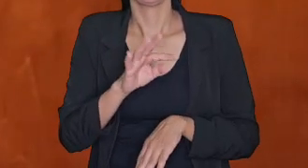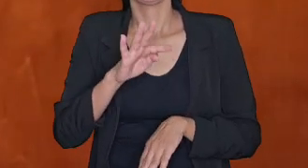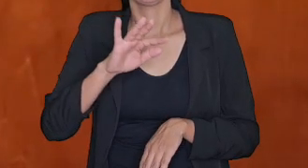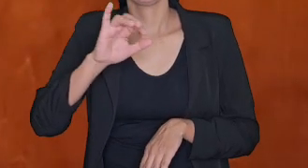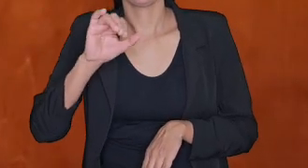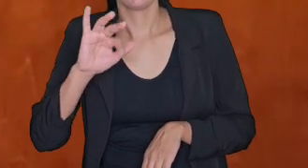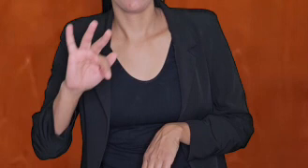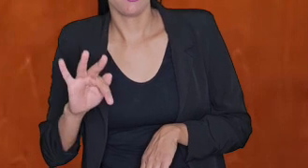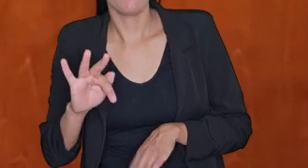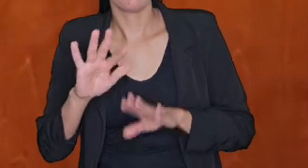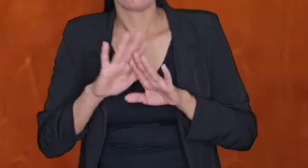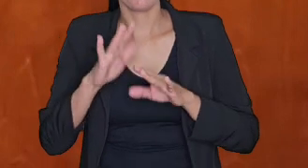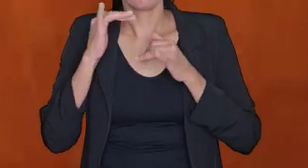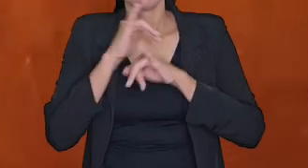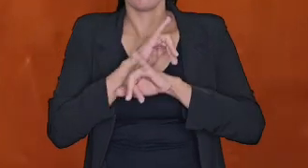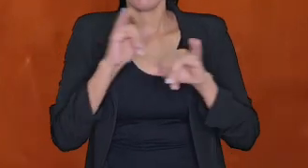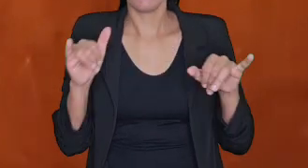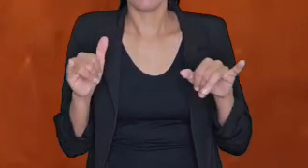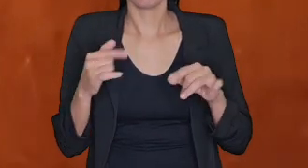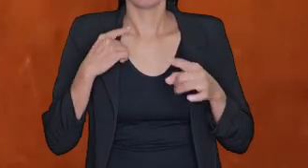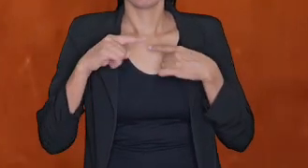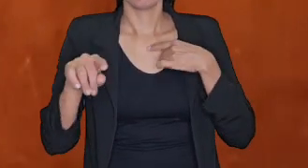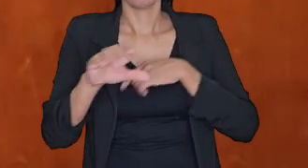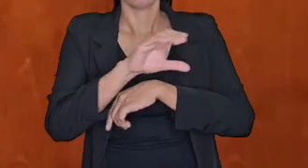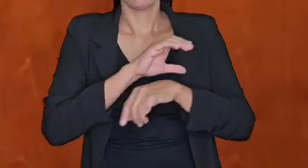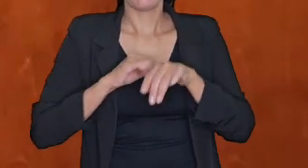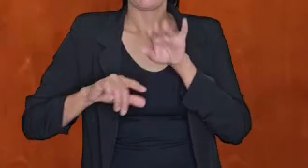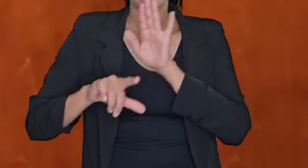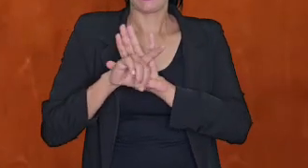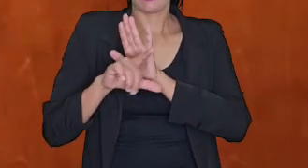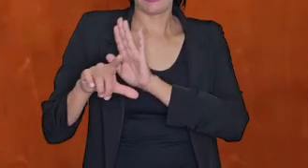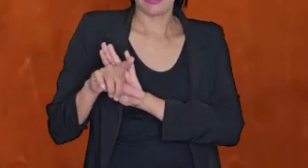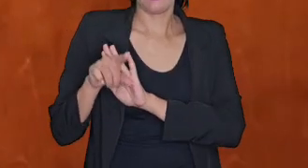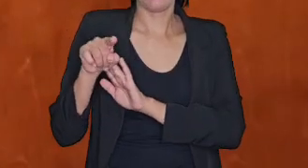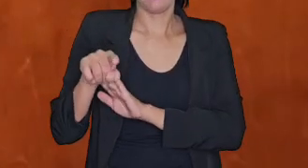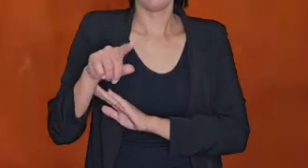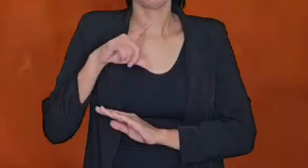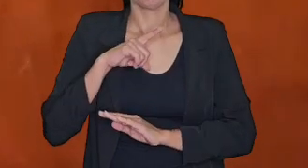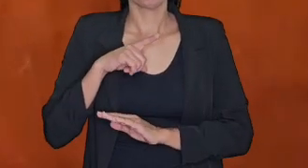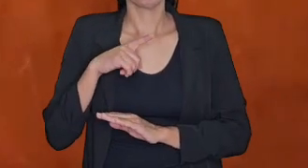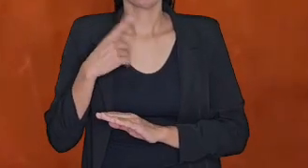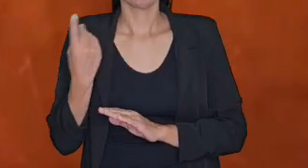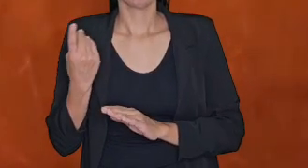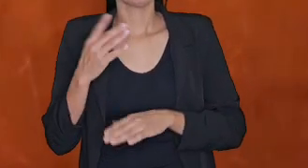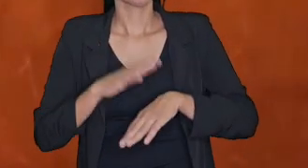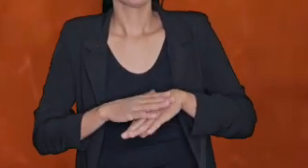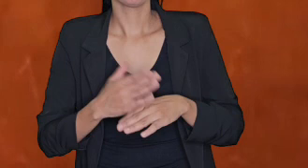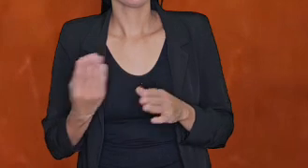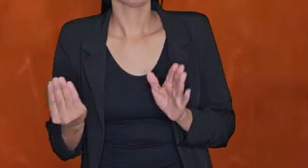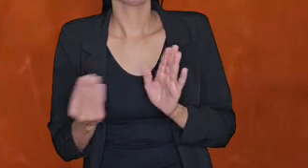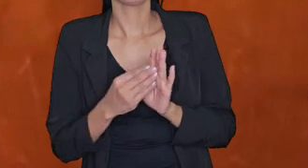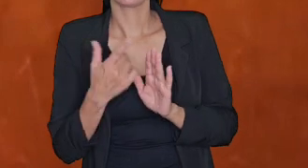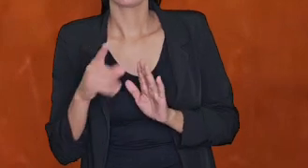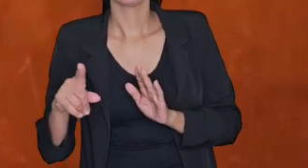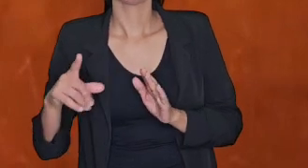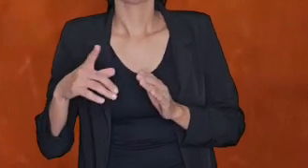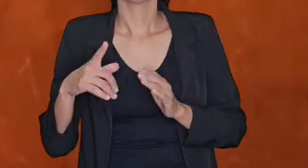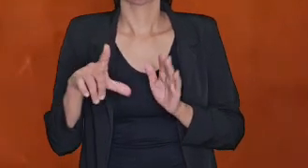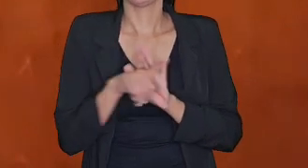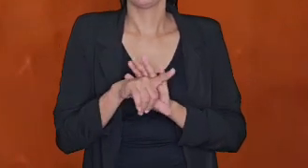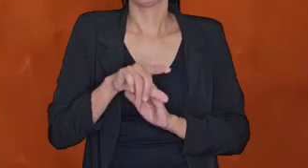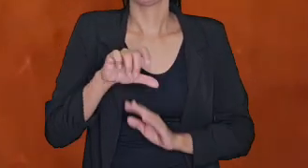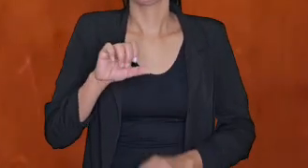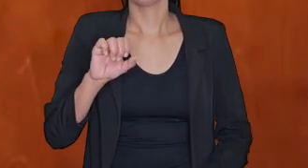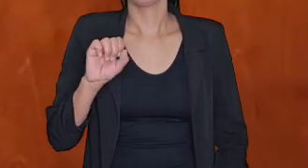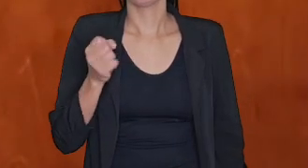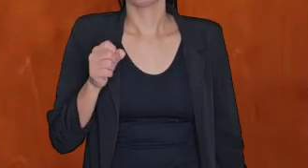foram afastadas pelo Supremo. Só que o Supremo, ao declarar a inconstitucionalidade daquelas leis vetustas,